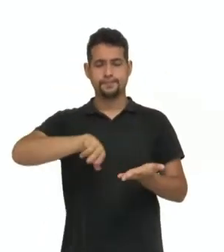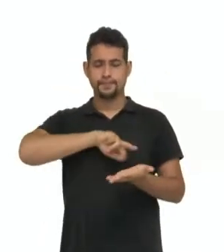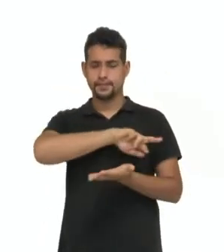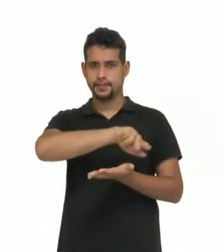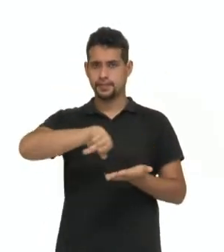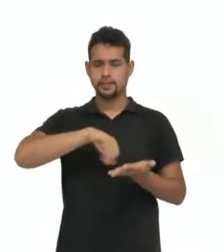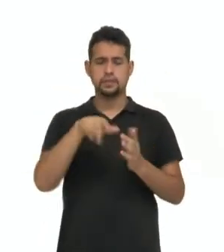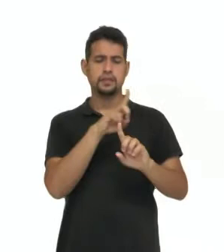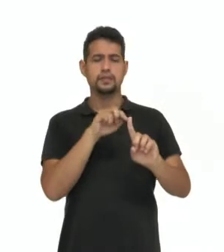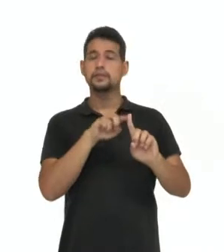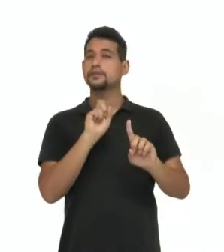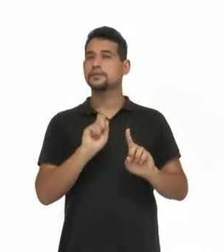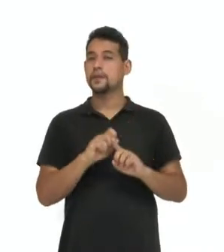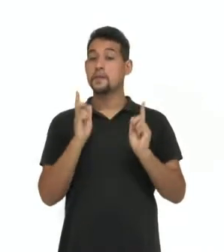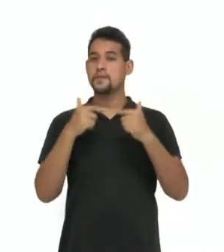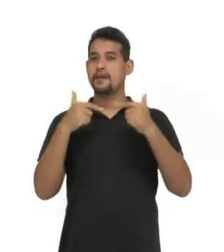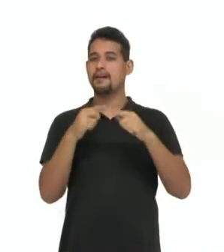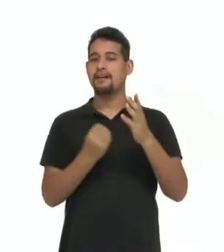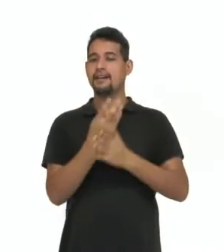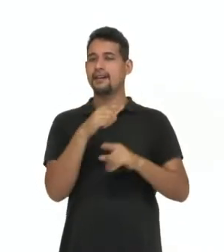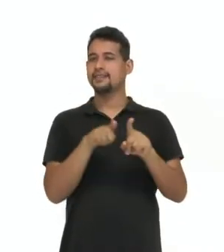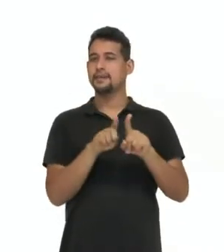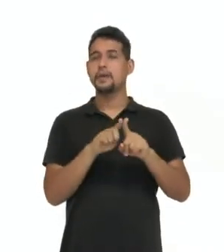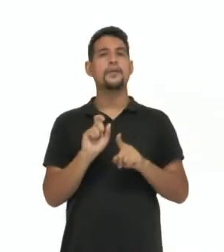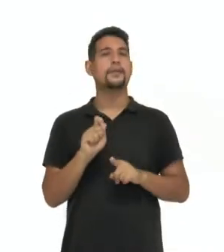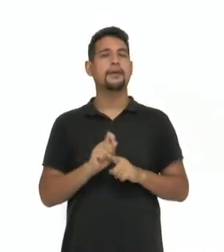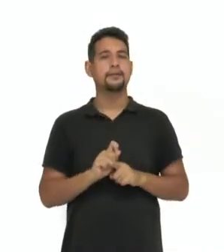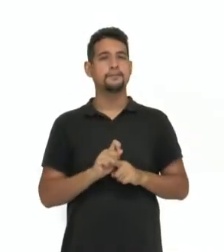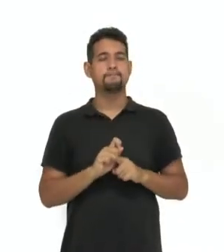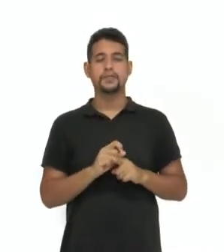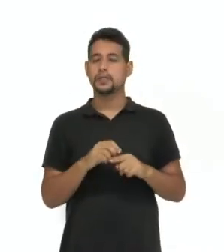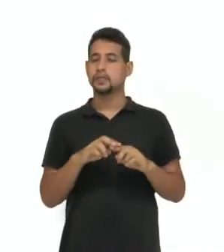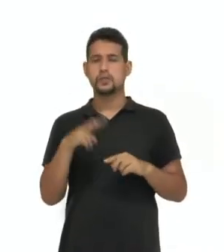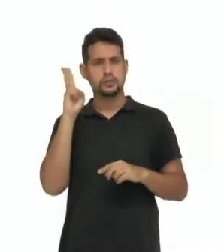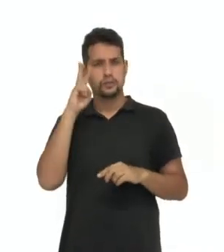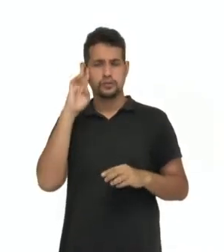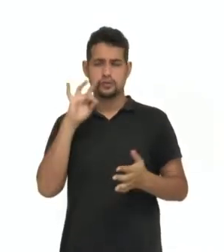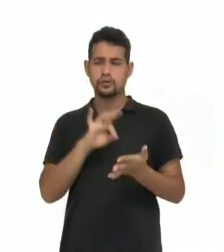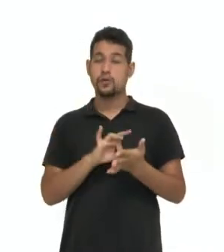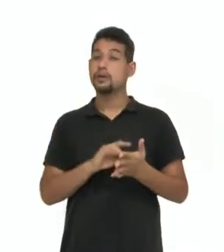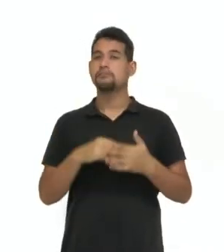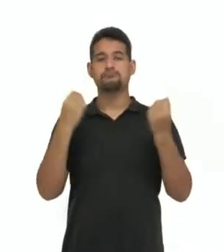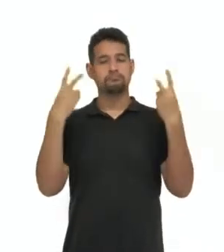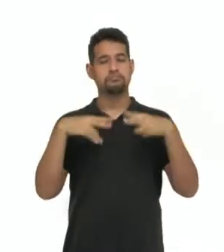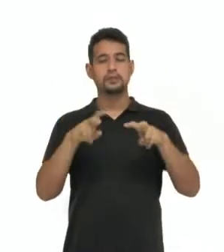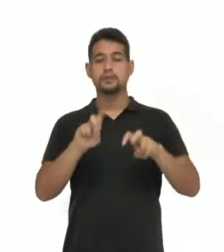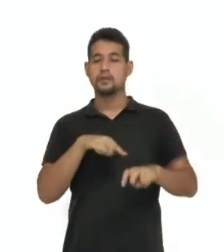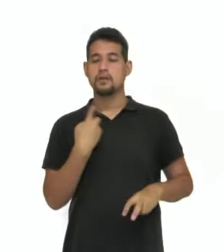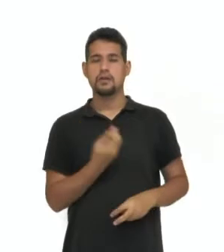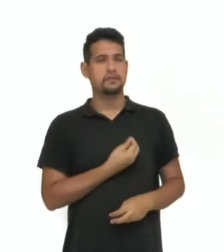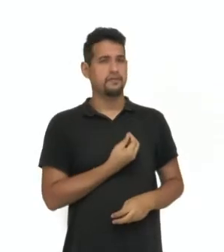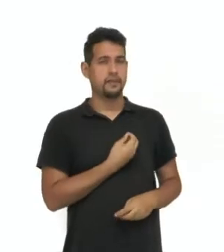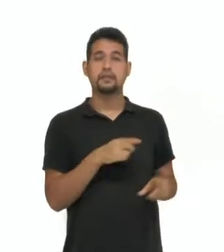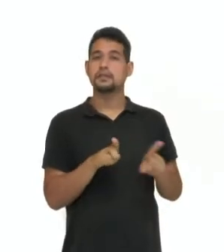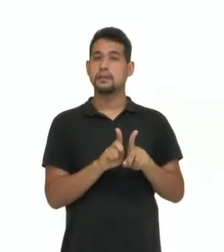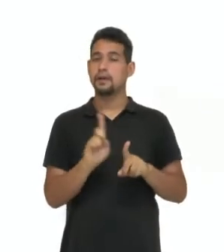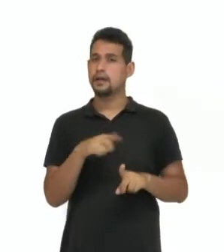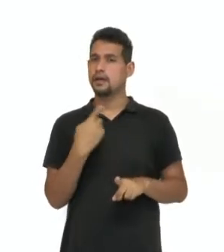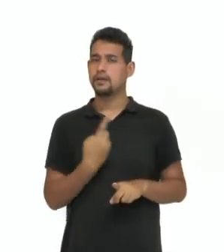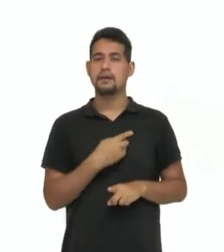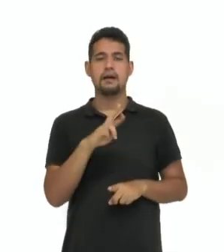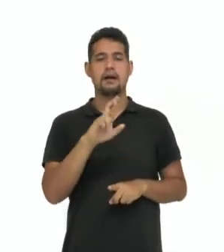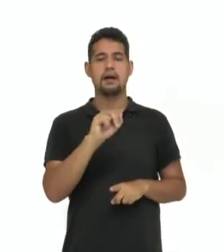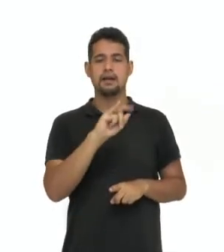o objetivo de divertir, recrear, rescatar e difundir história que nos hablan sobre nossas vidas e nossas raízes.